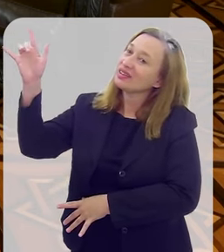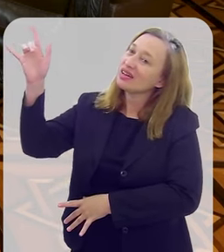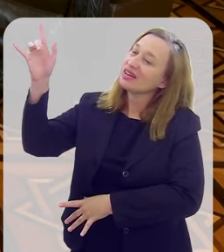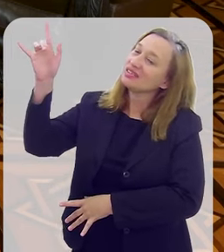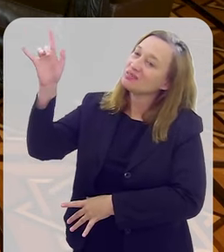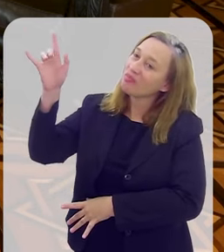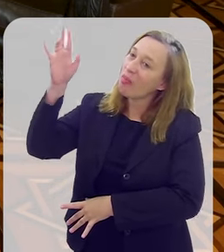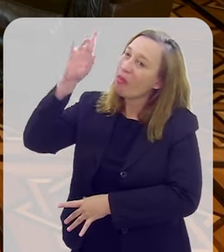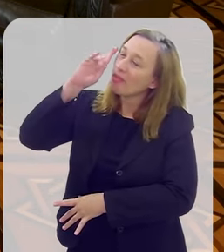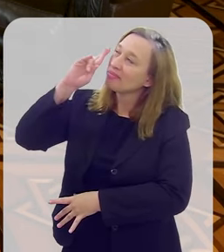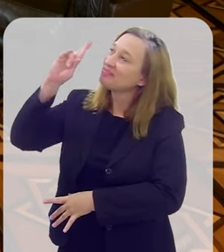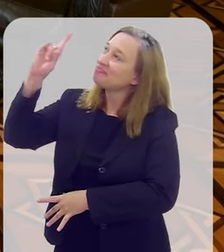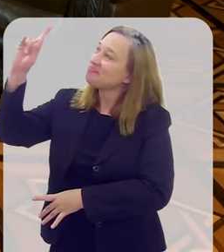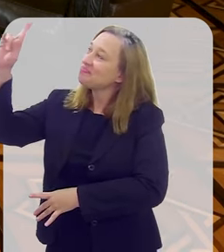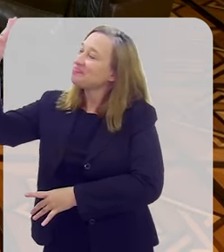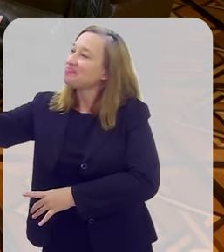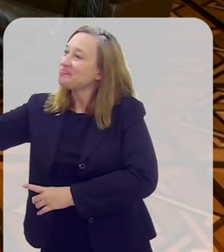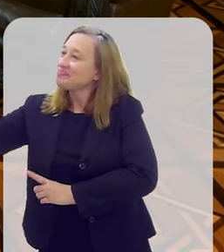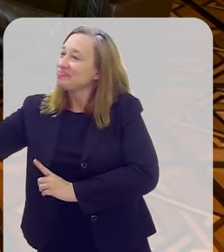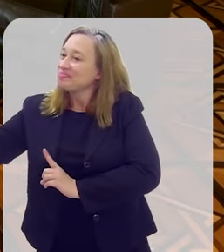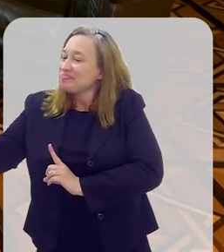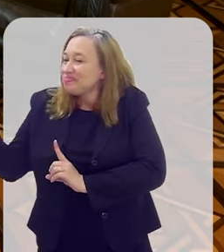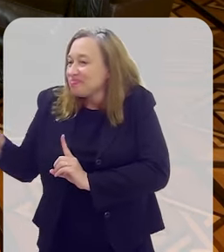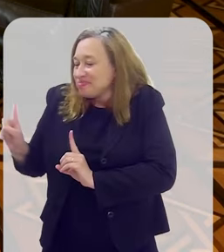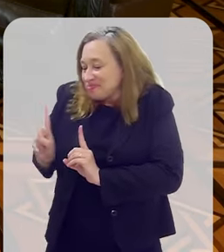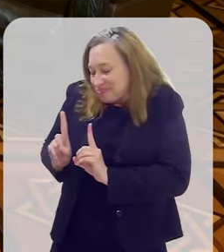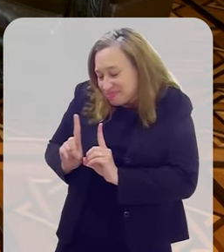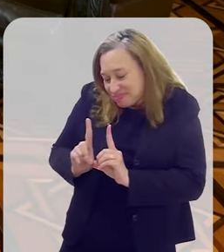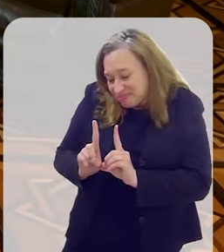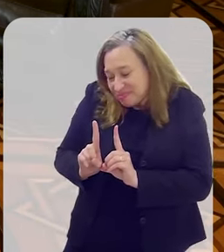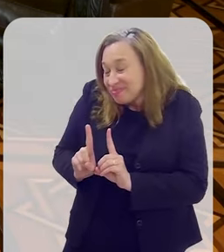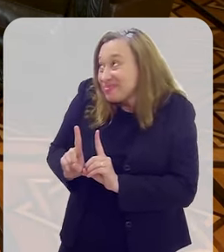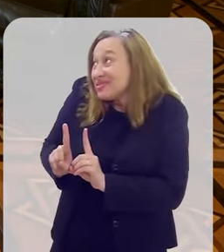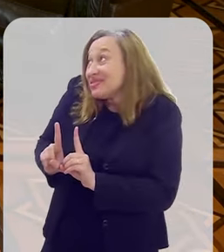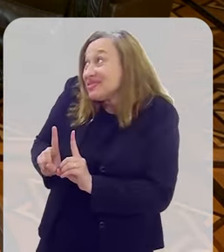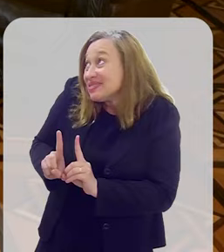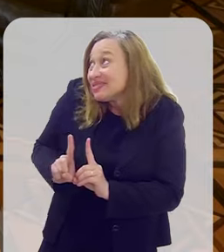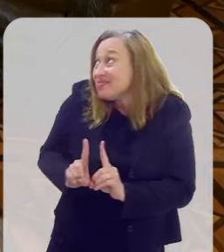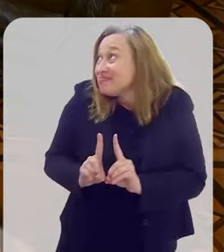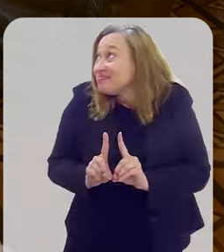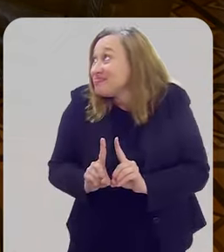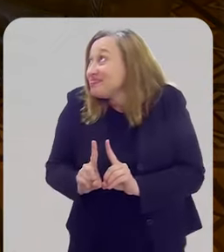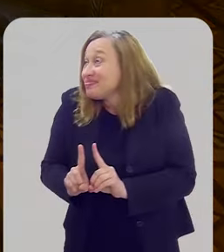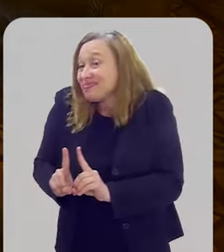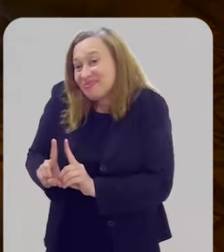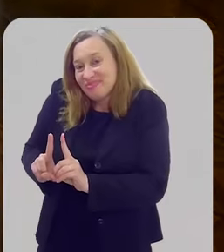amar você está sempre ao meu